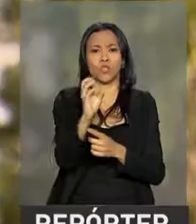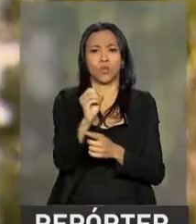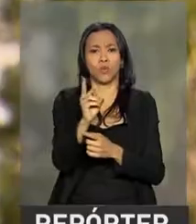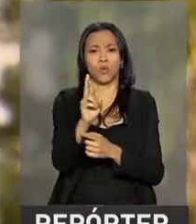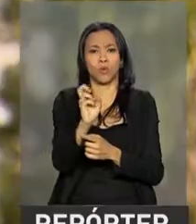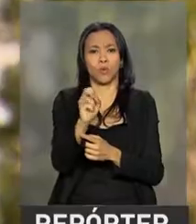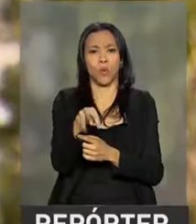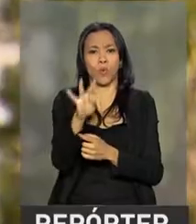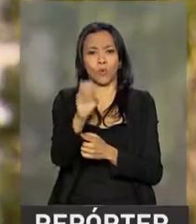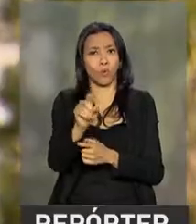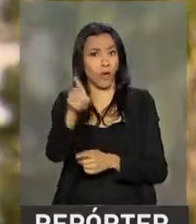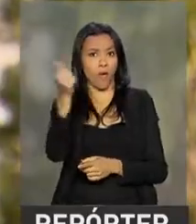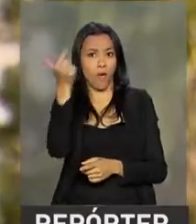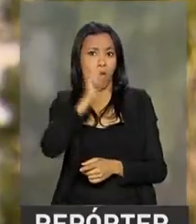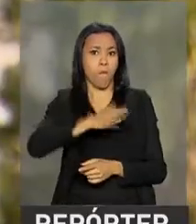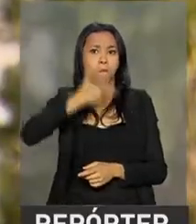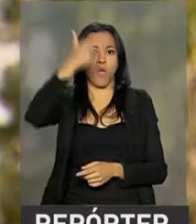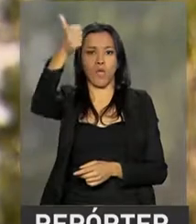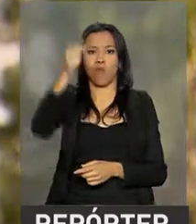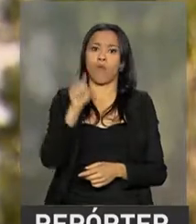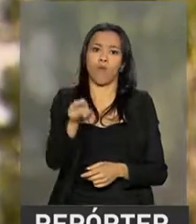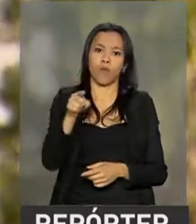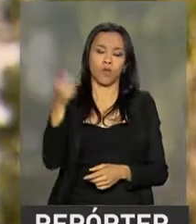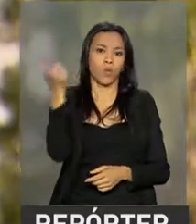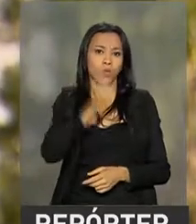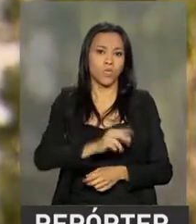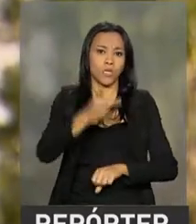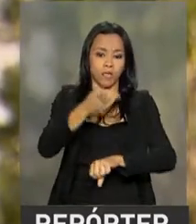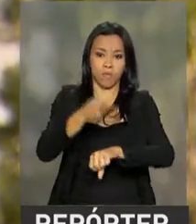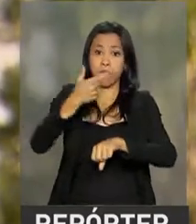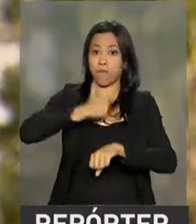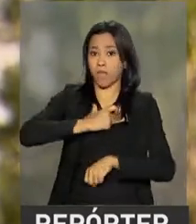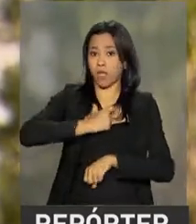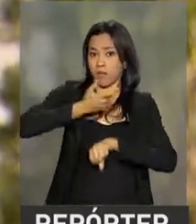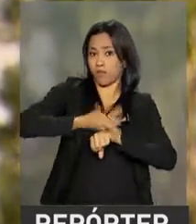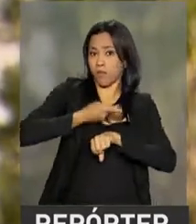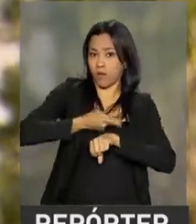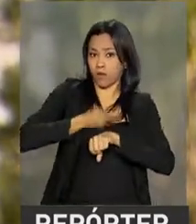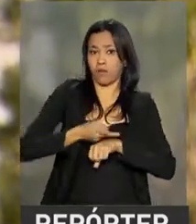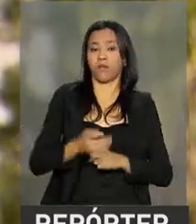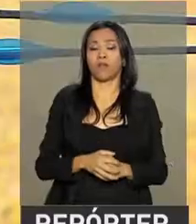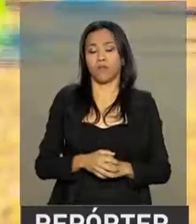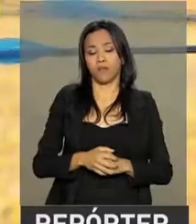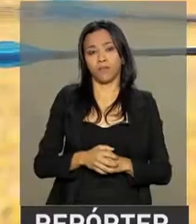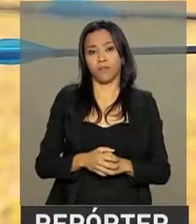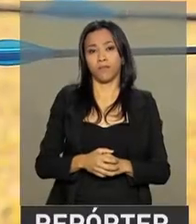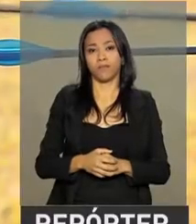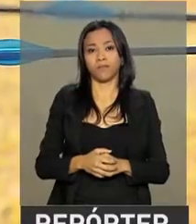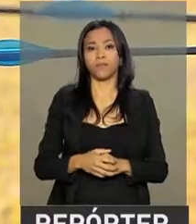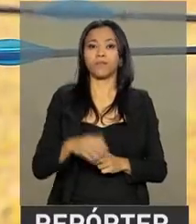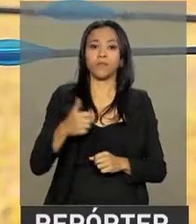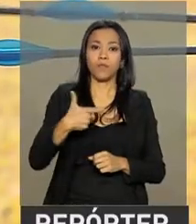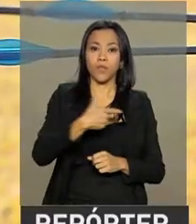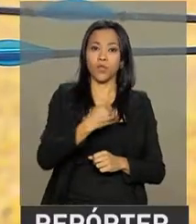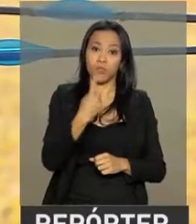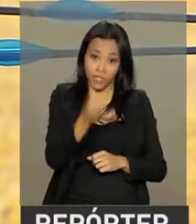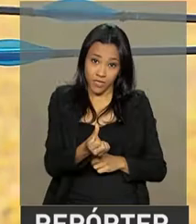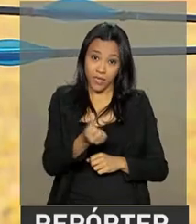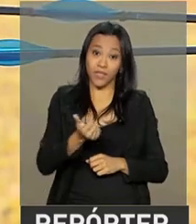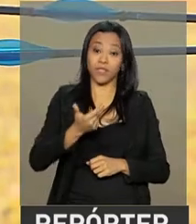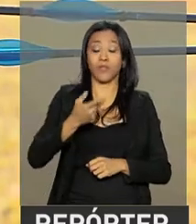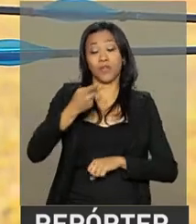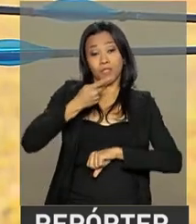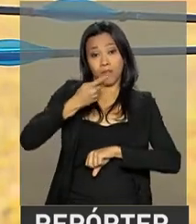lá foi o meu melhor resultado num campeonato, foi a medalha de prata. Nem foi o melhor. Em 2016 eu ganhei a medalha de ouro no